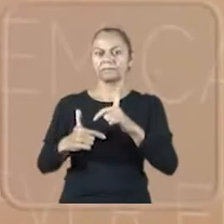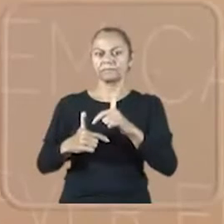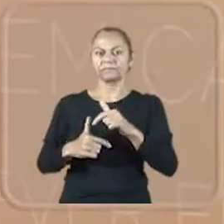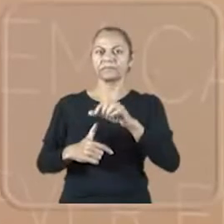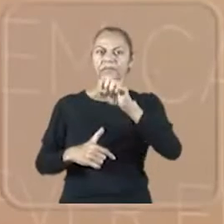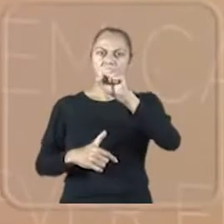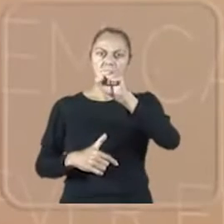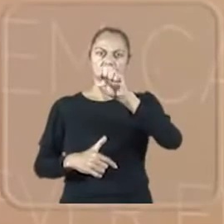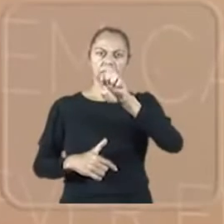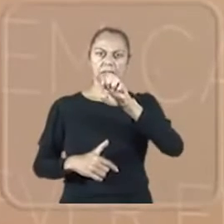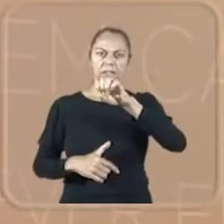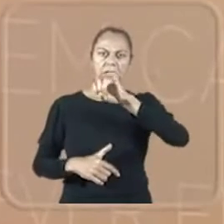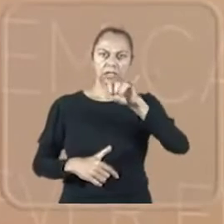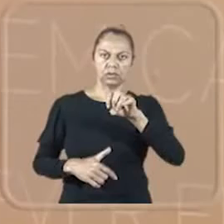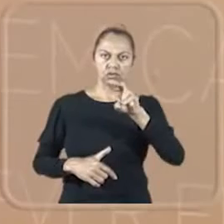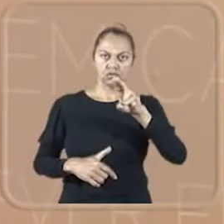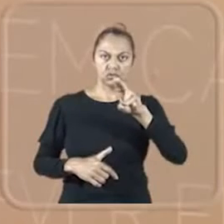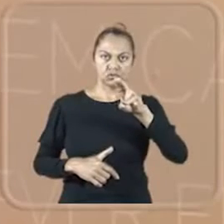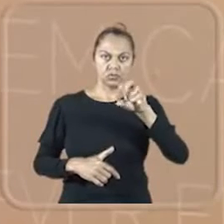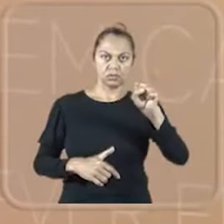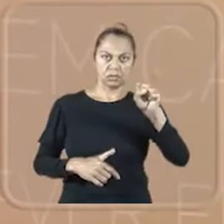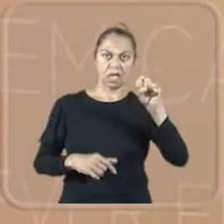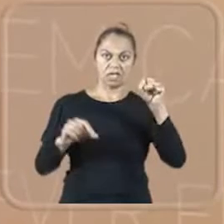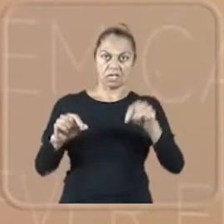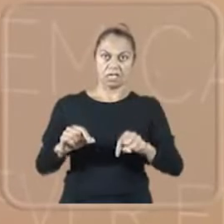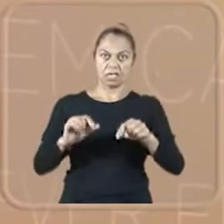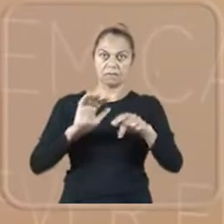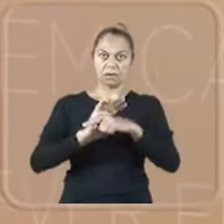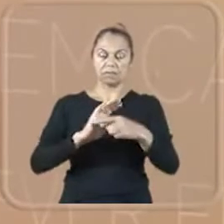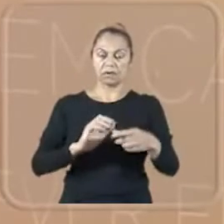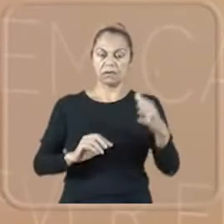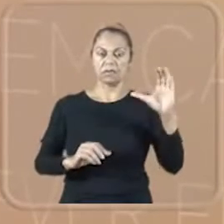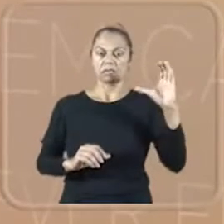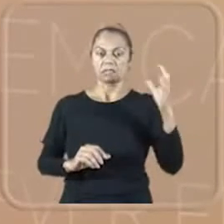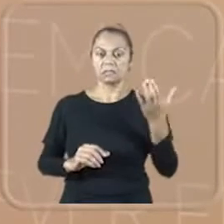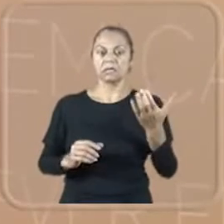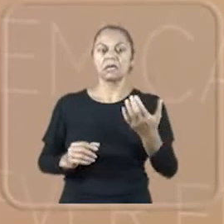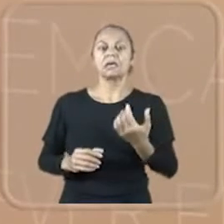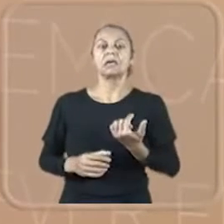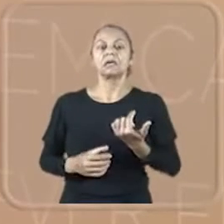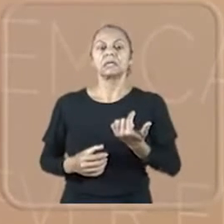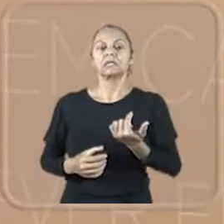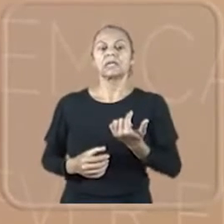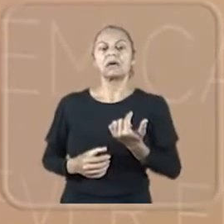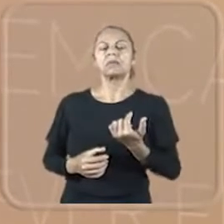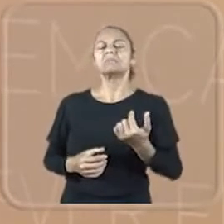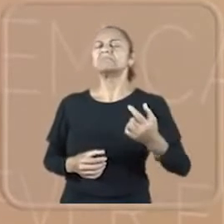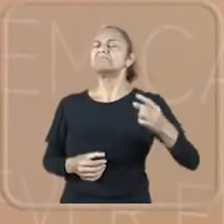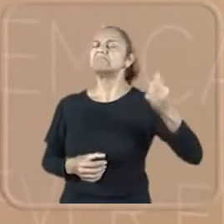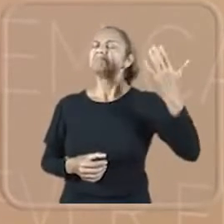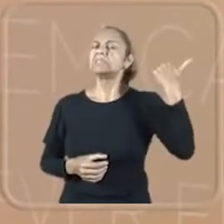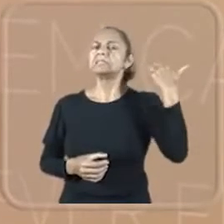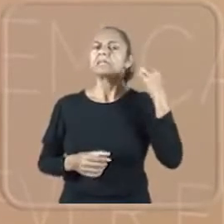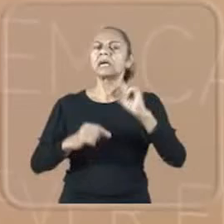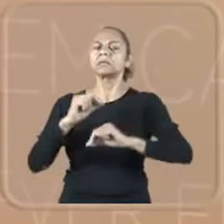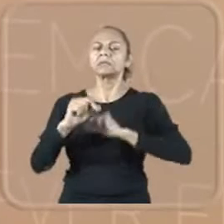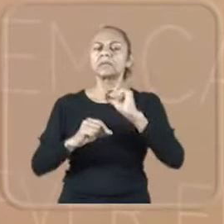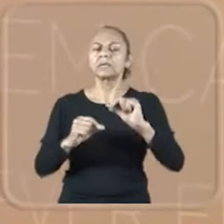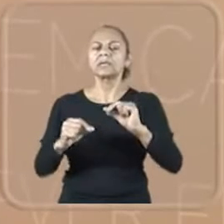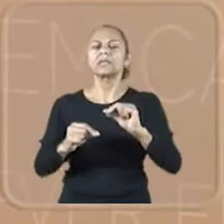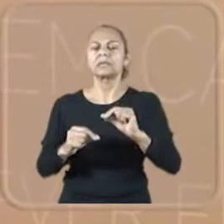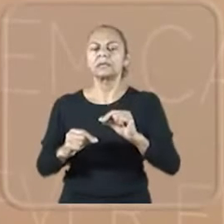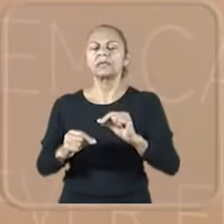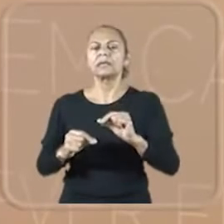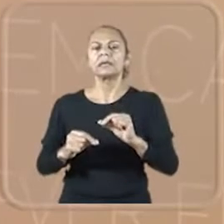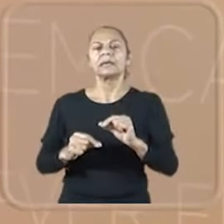Quando foi iniciado esse projeto aqui em Cariacica, ele poderia ser um projeto do secretário de Educação, em que ele se orgulhasse